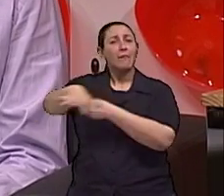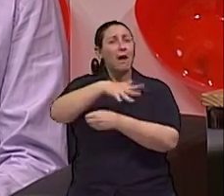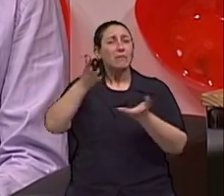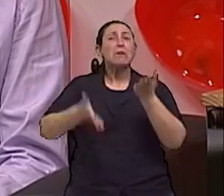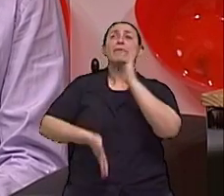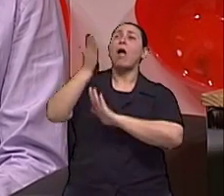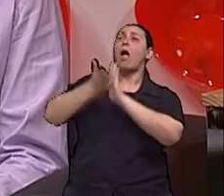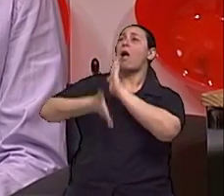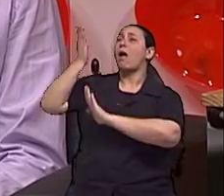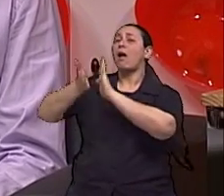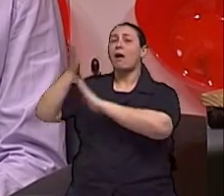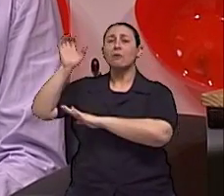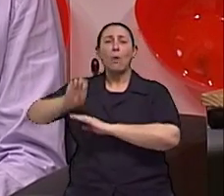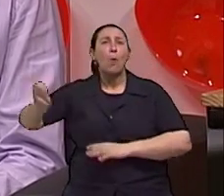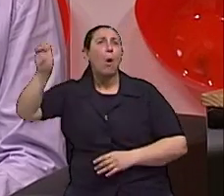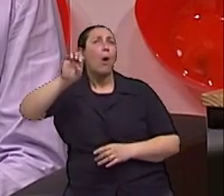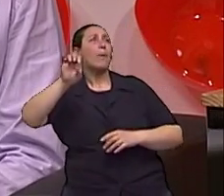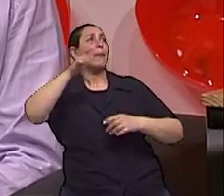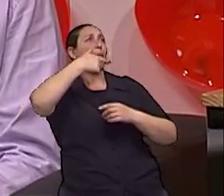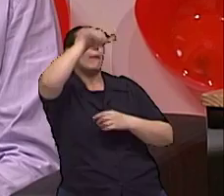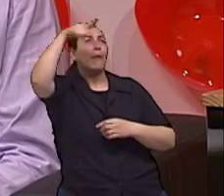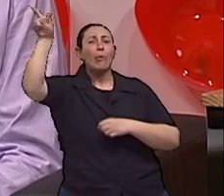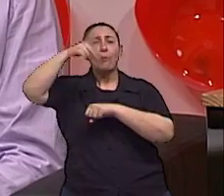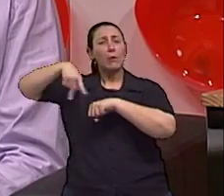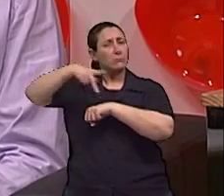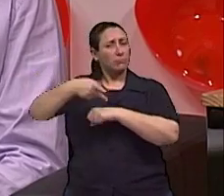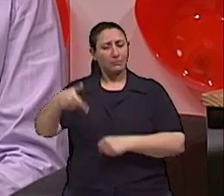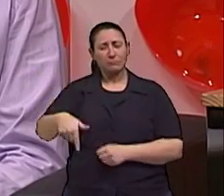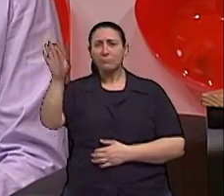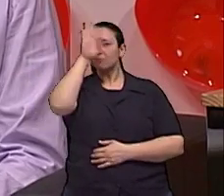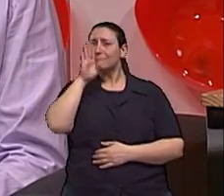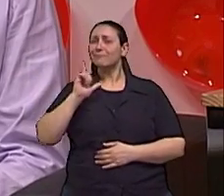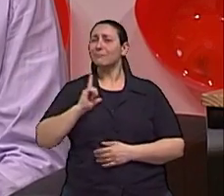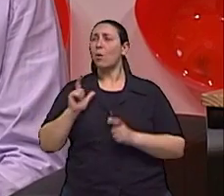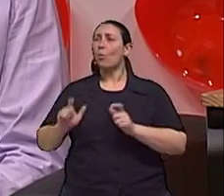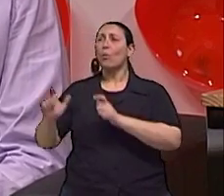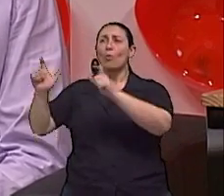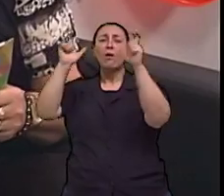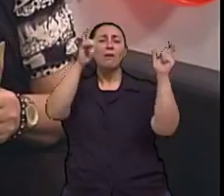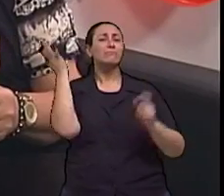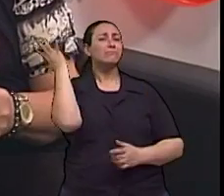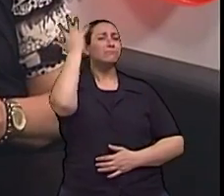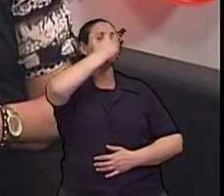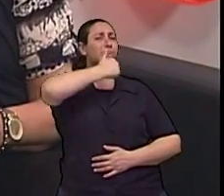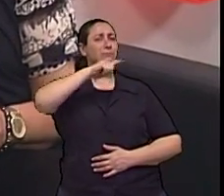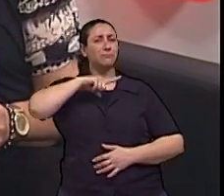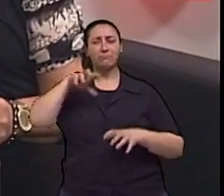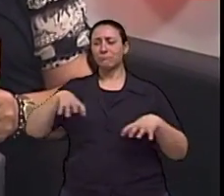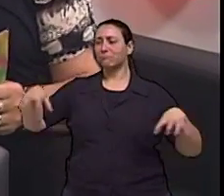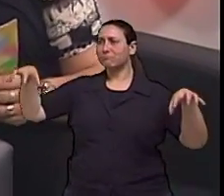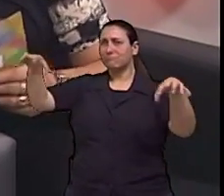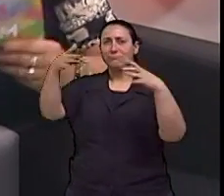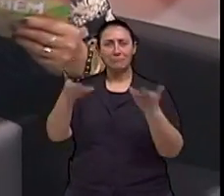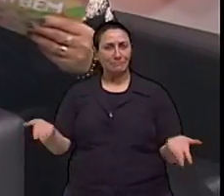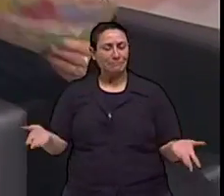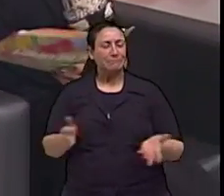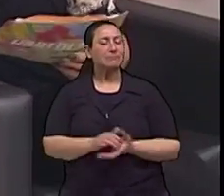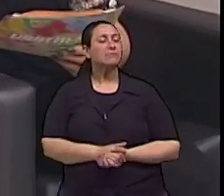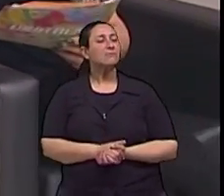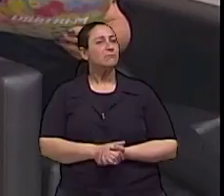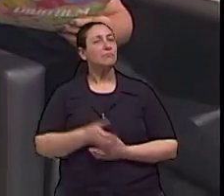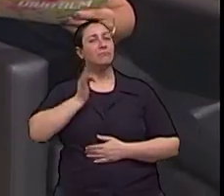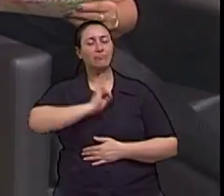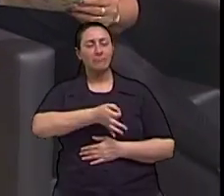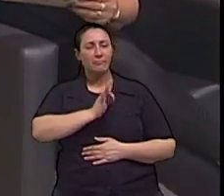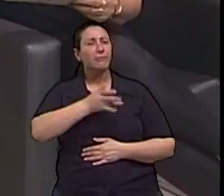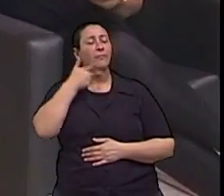Brasil, o Rio Grande do Sul, quer dizer, tem tantas coisas lindas que se pode ver na natureza. Tá. E essas atitudes, na tua opinião,